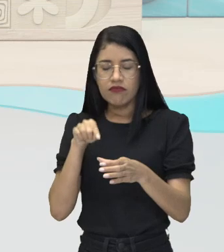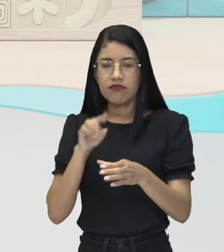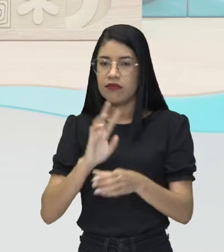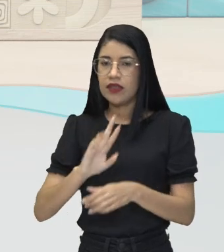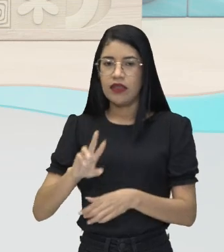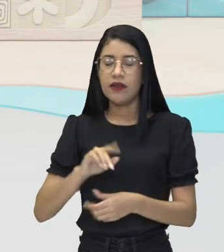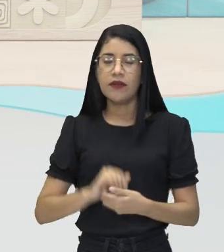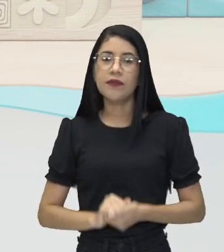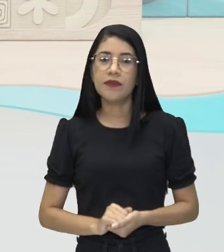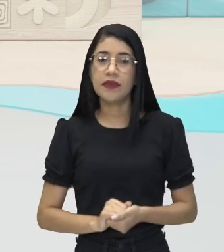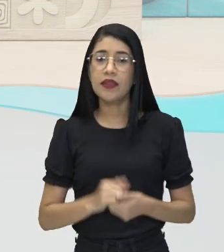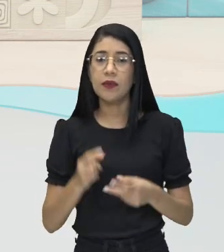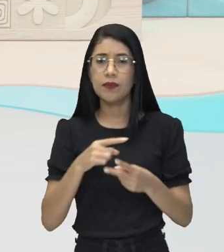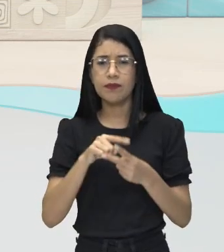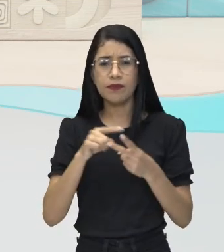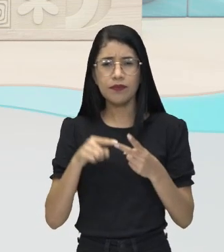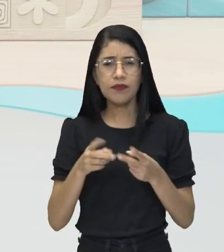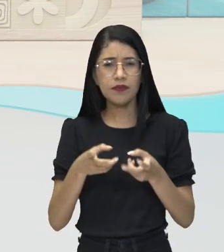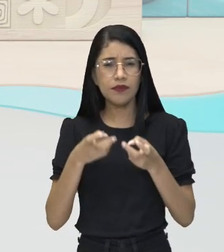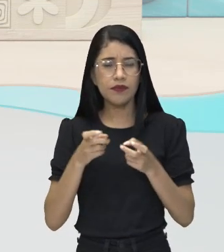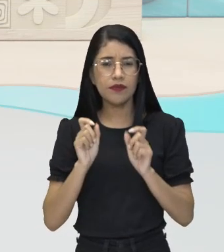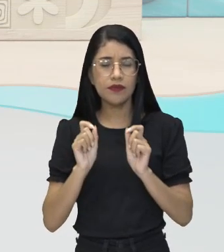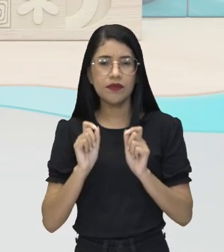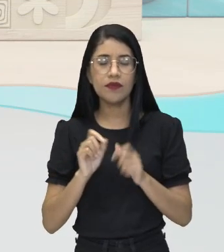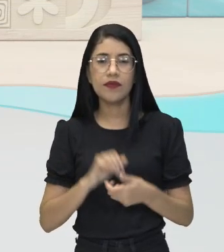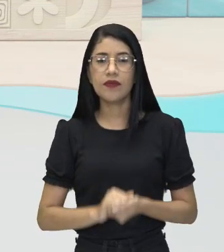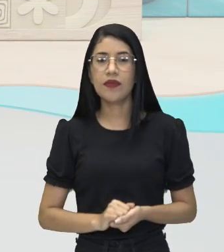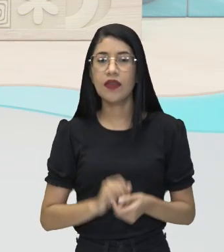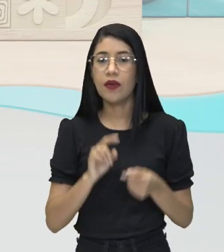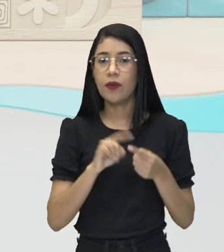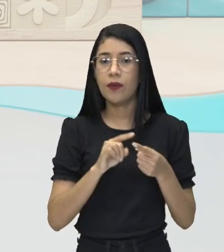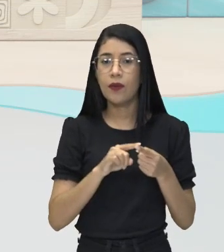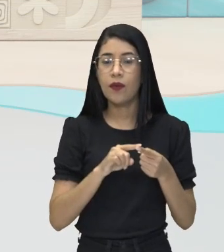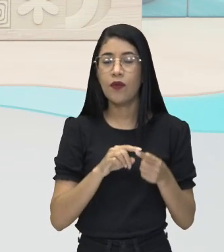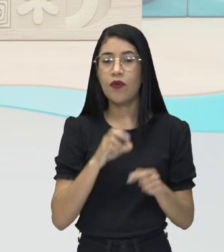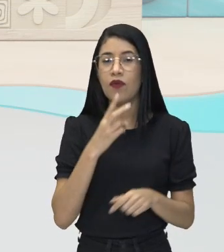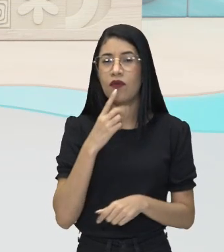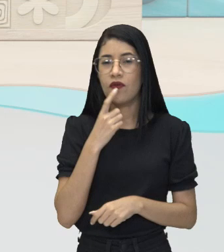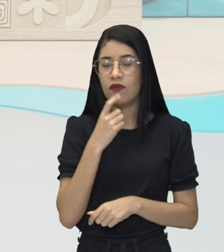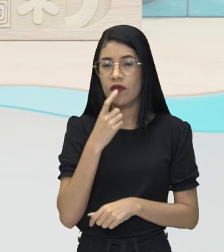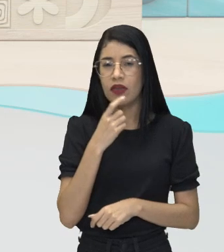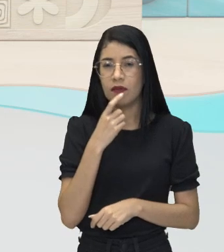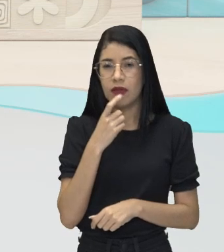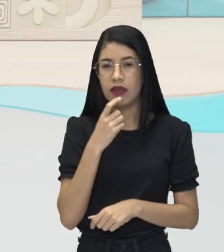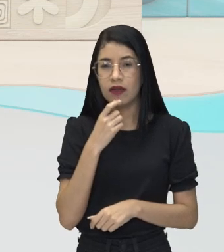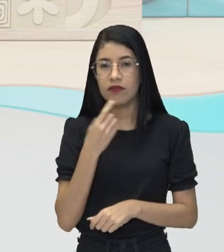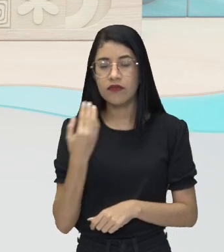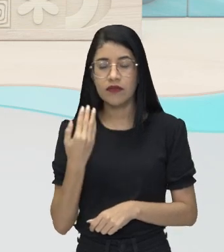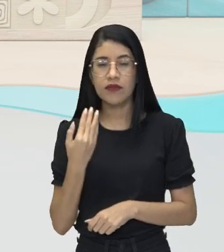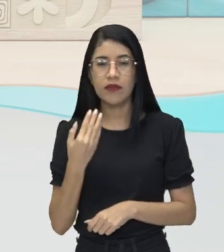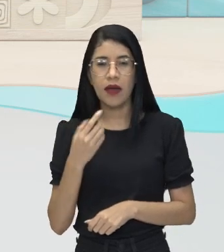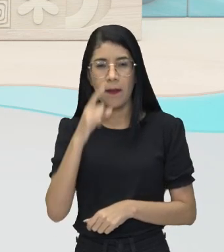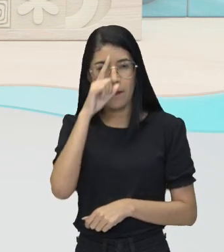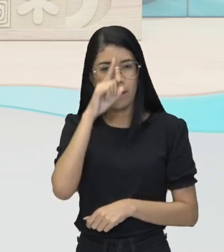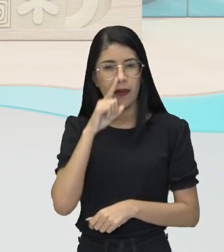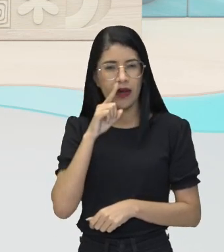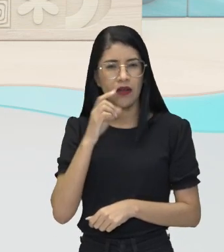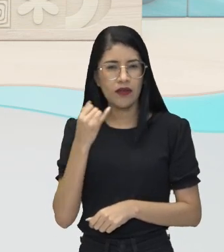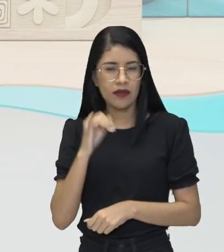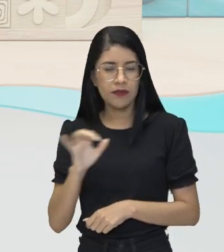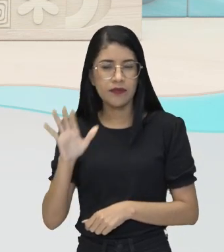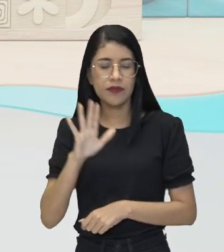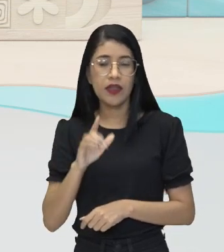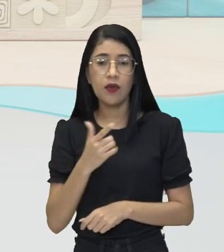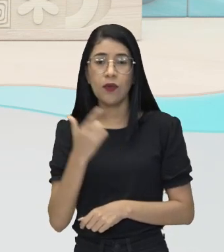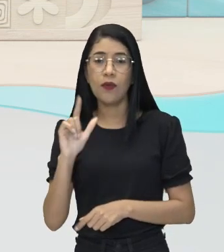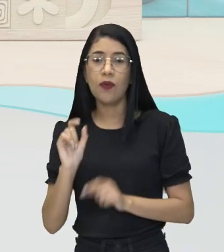que nós temos dois exemplos de vaso. Um com um fundo vermelho, que aí aparece amarelo, e o outro nós temos um exemplo